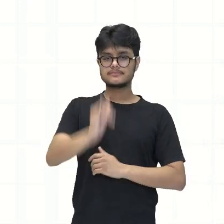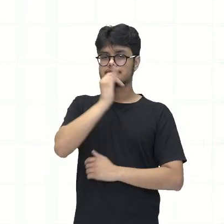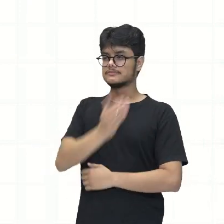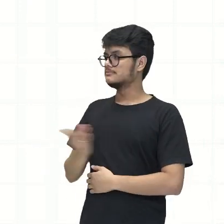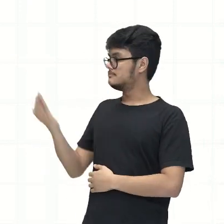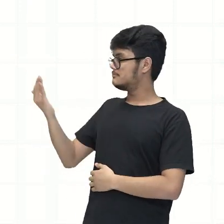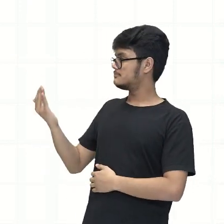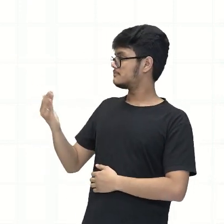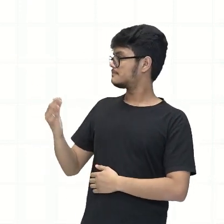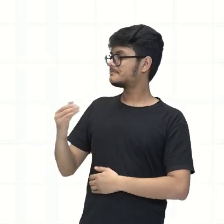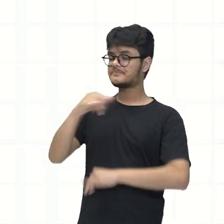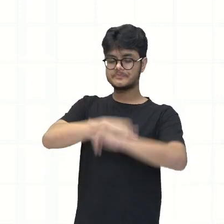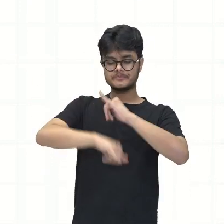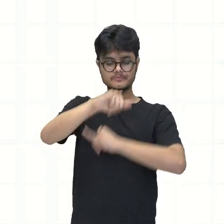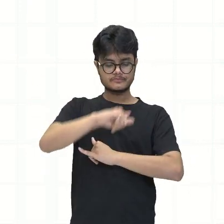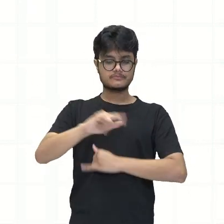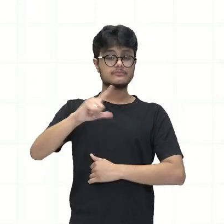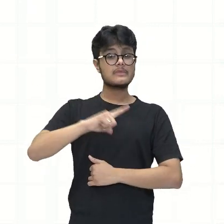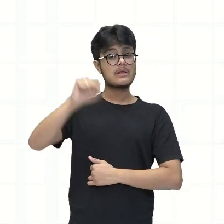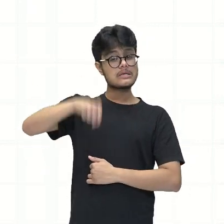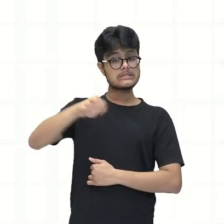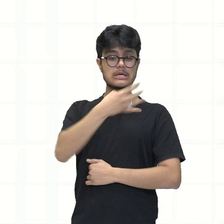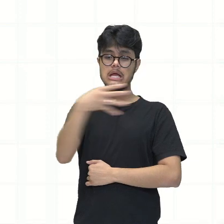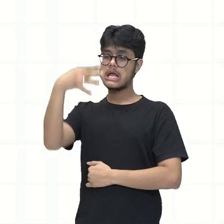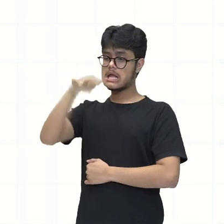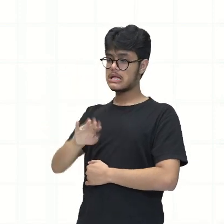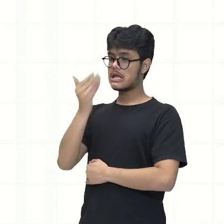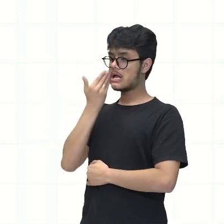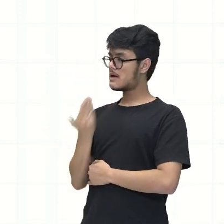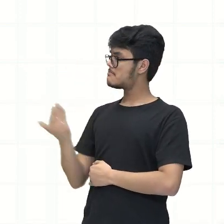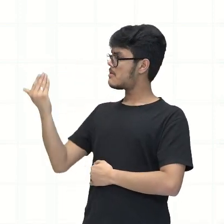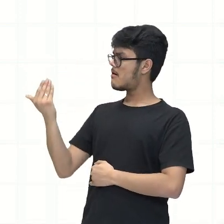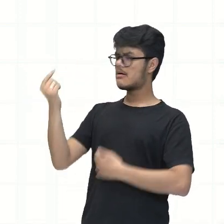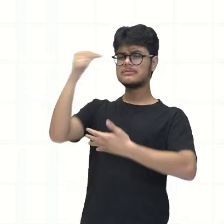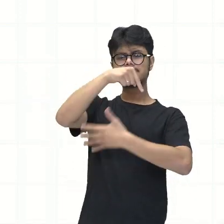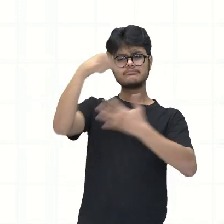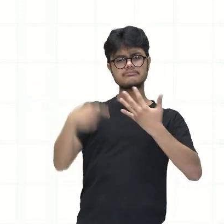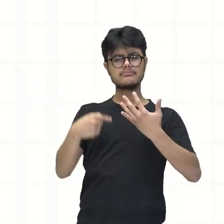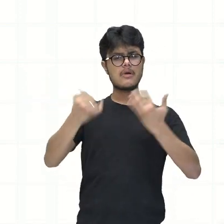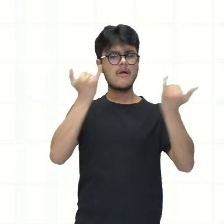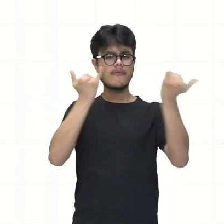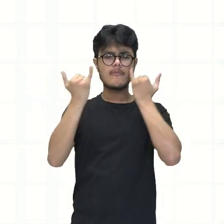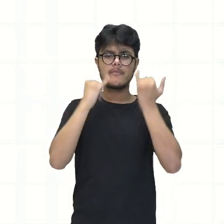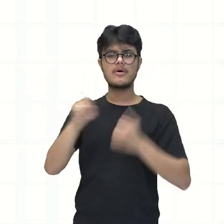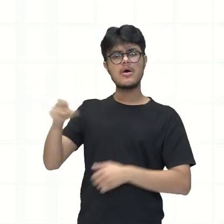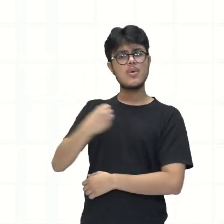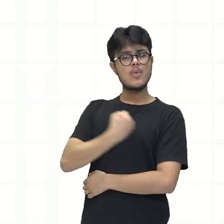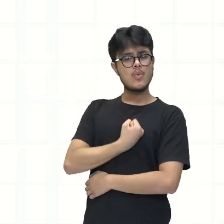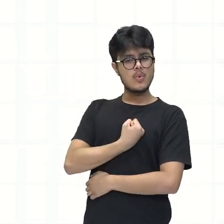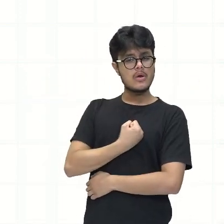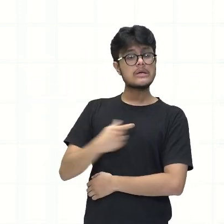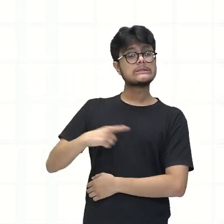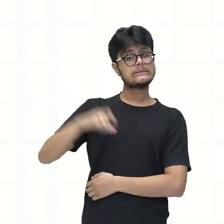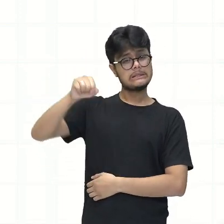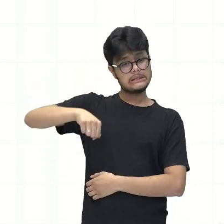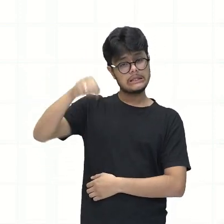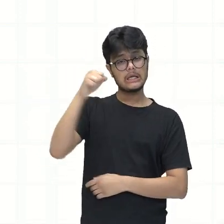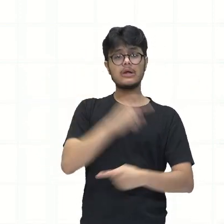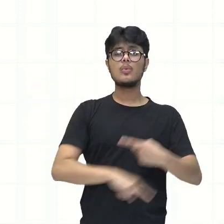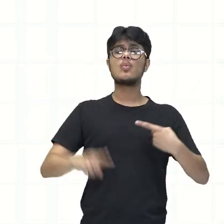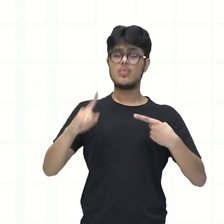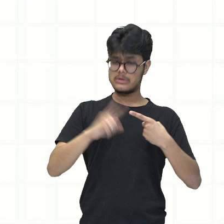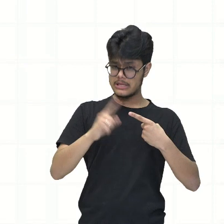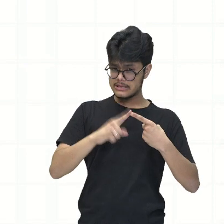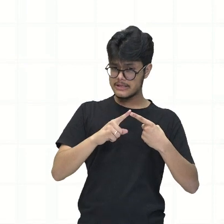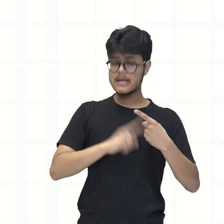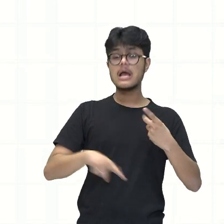calor. E aí nós temos essa tabela que lembra o calor latente, né?